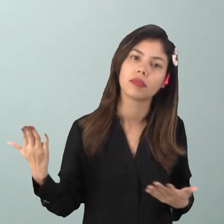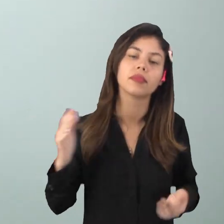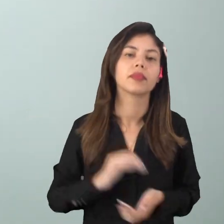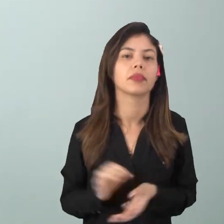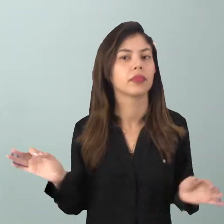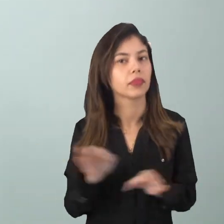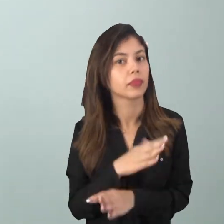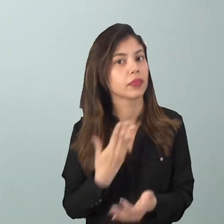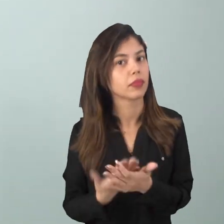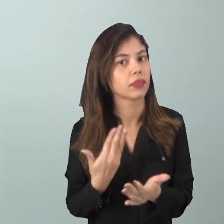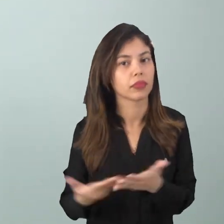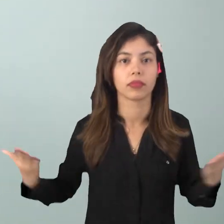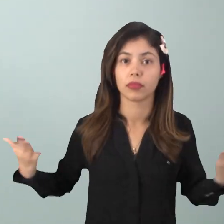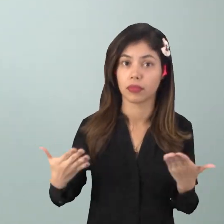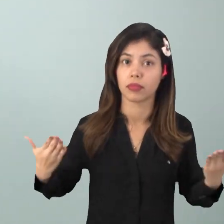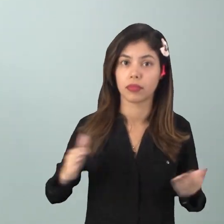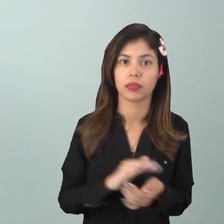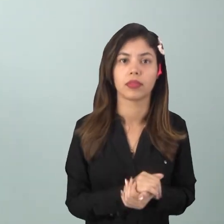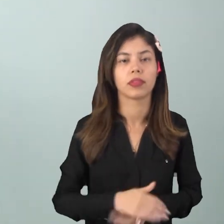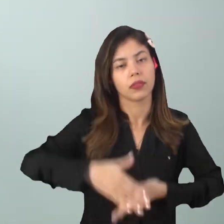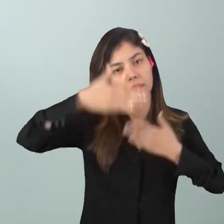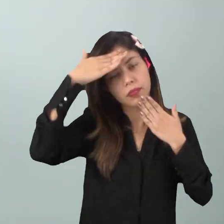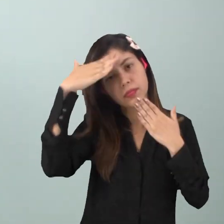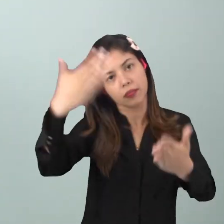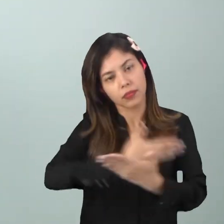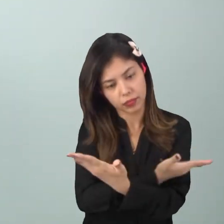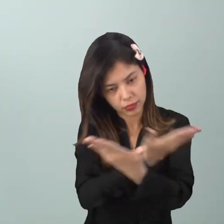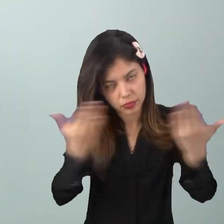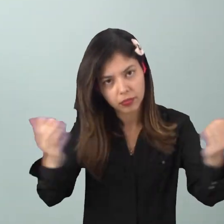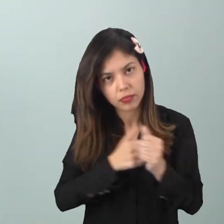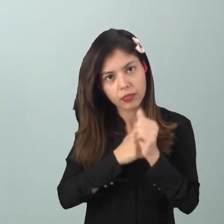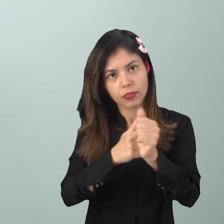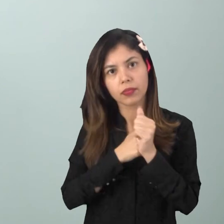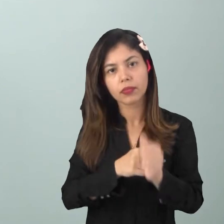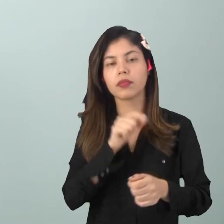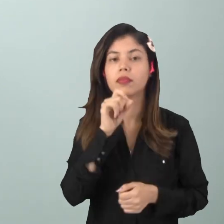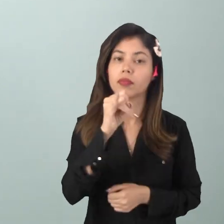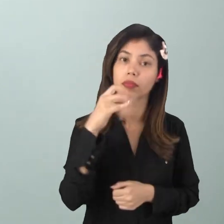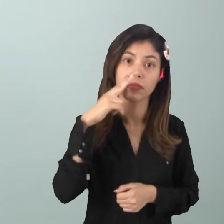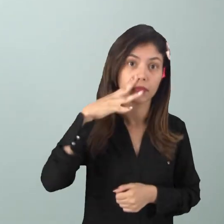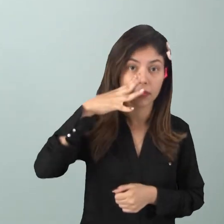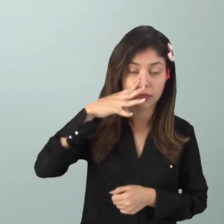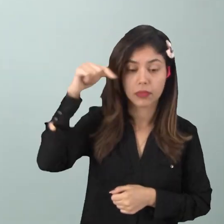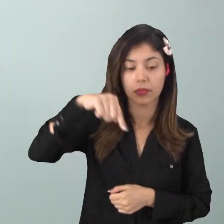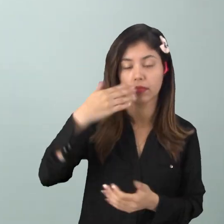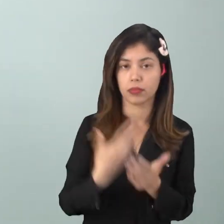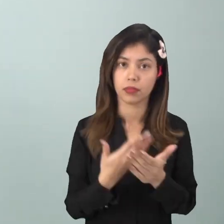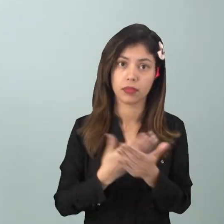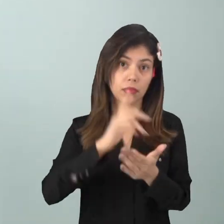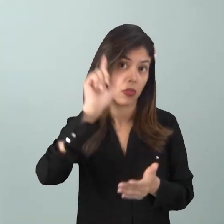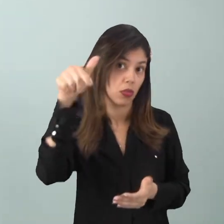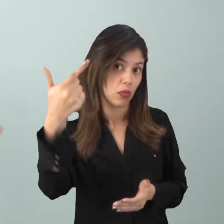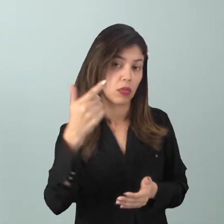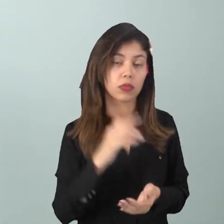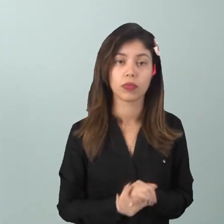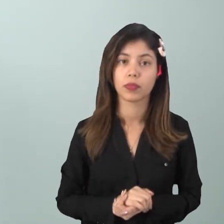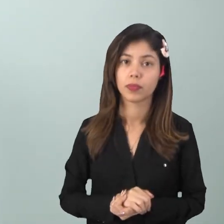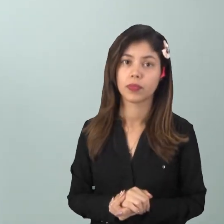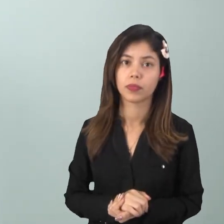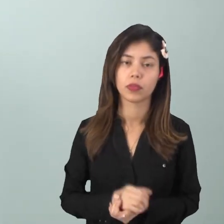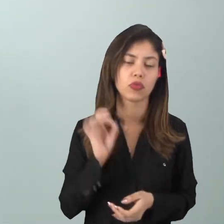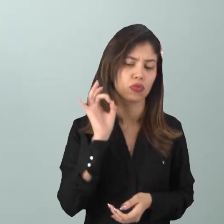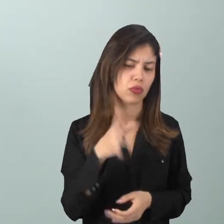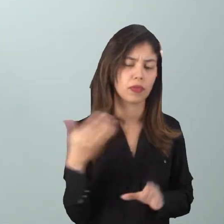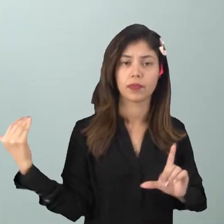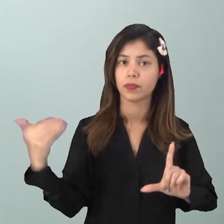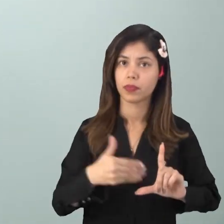com isso, a gente encerra a nossa aula de hoje. Meus agradecimentos a todos que têm acompanhado. Se você quiser assistir essa aula ou outro componente